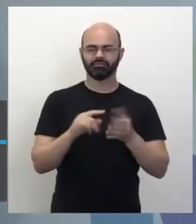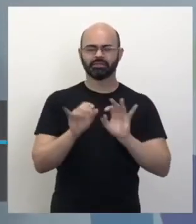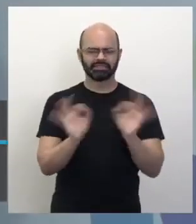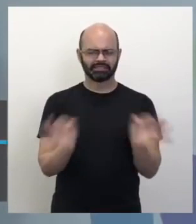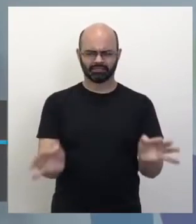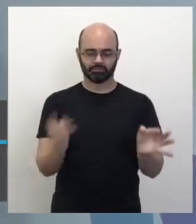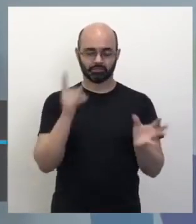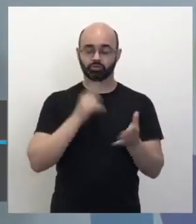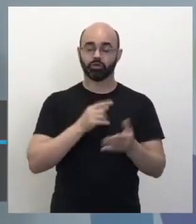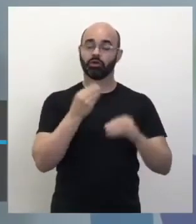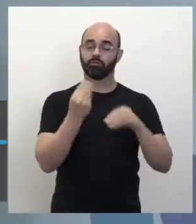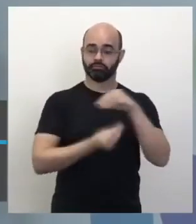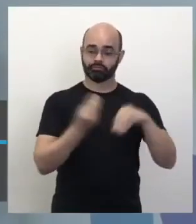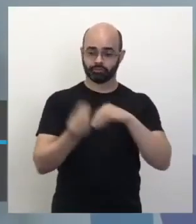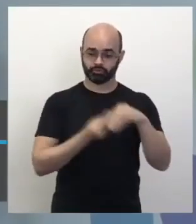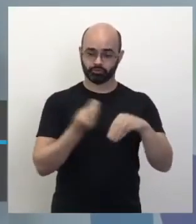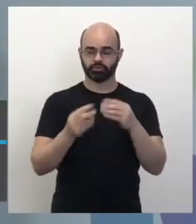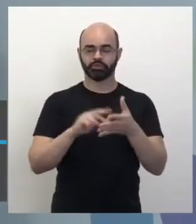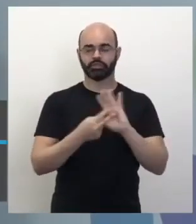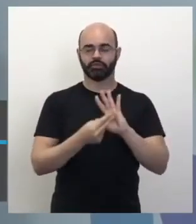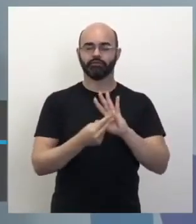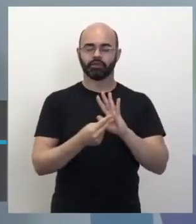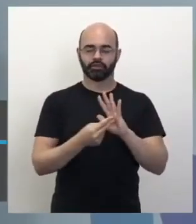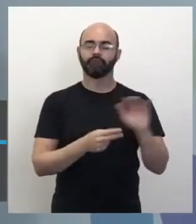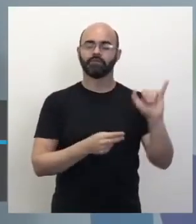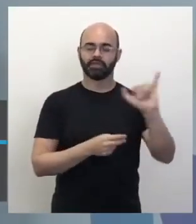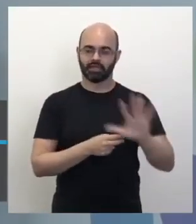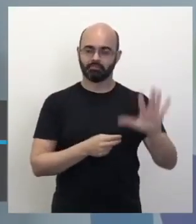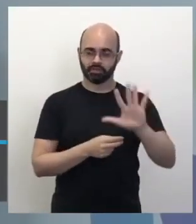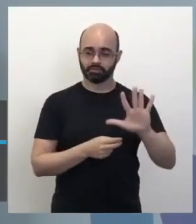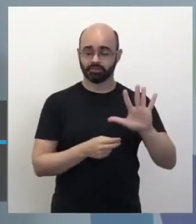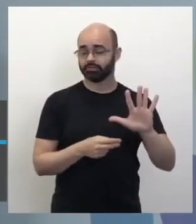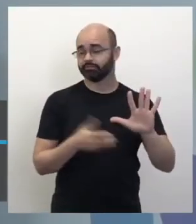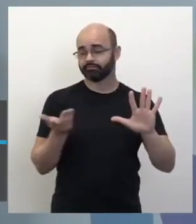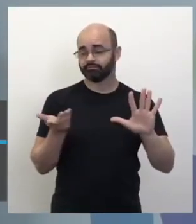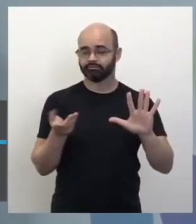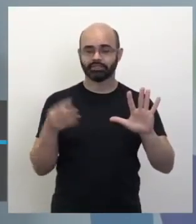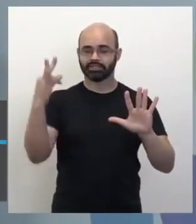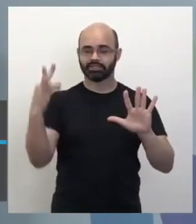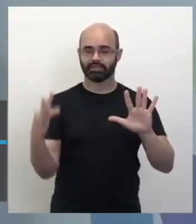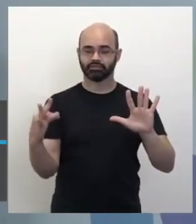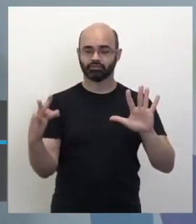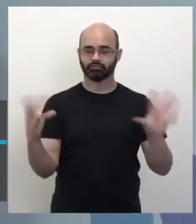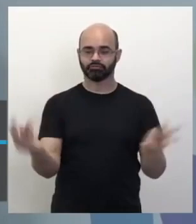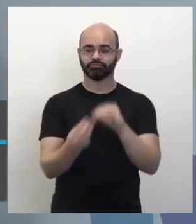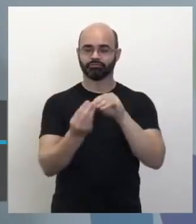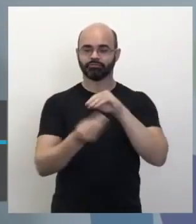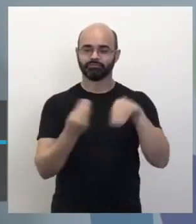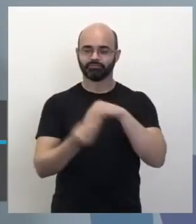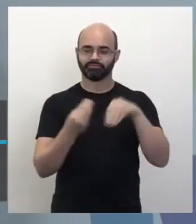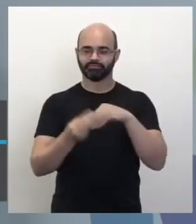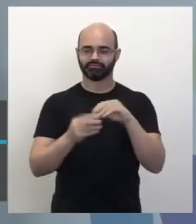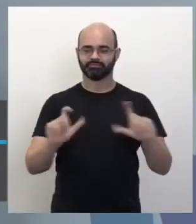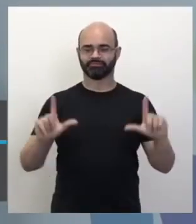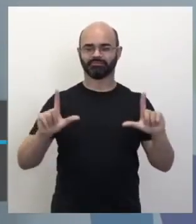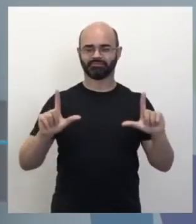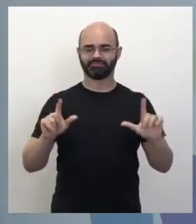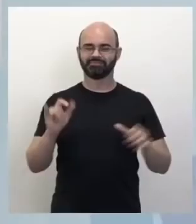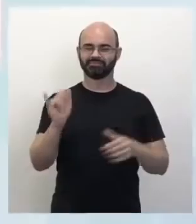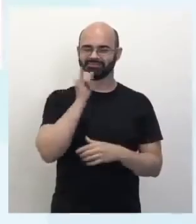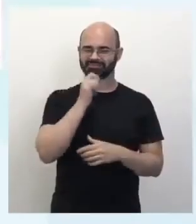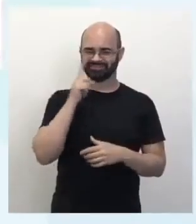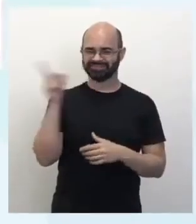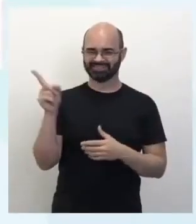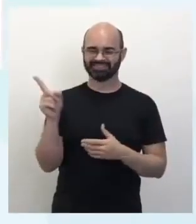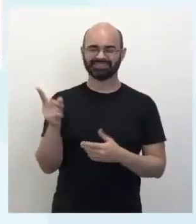simples, multimodal que mistura imagem com texto escrito. Então, porque assim, ó, tá aqui, você